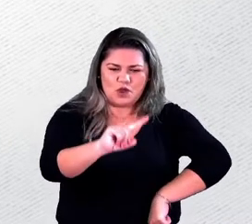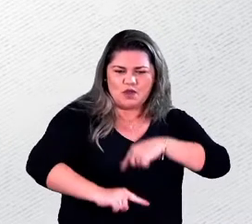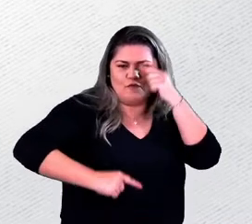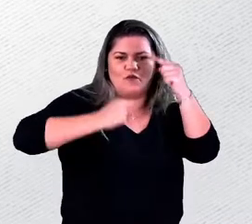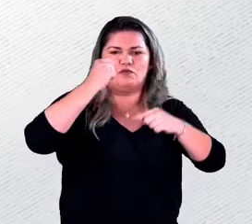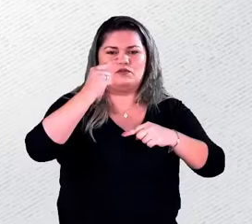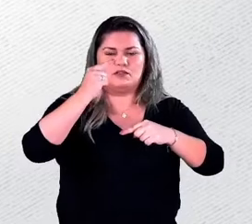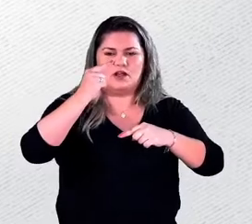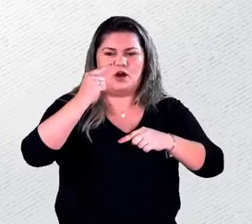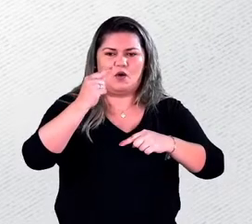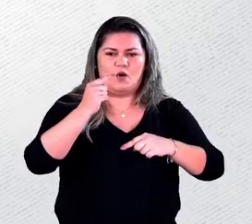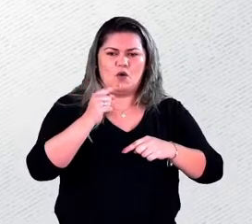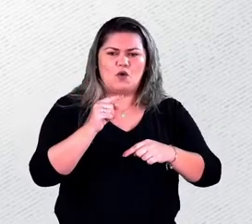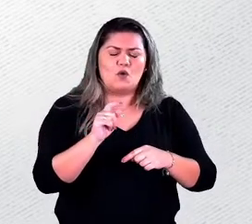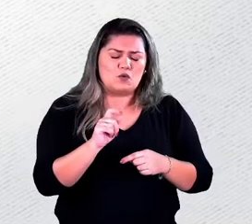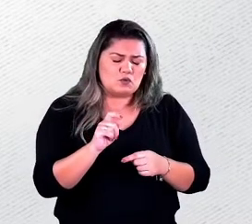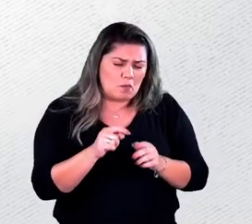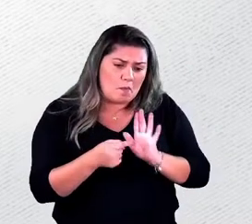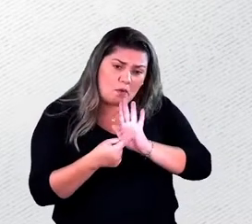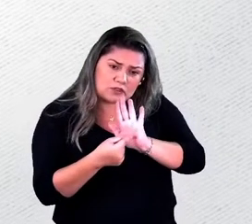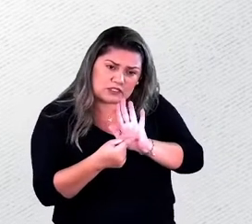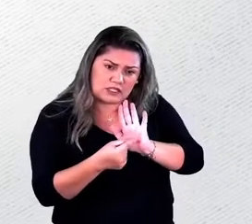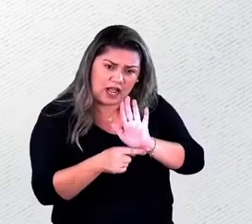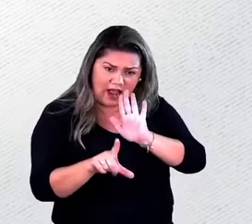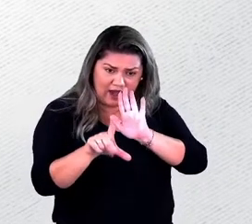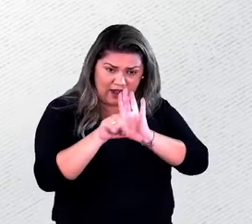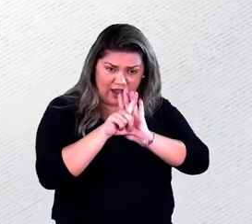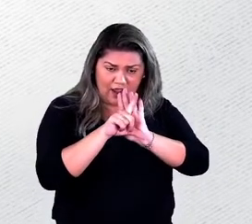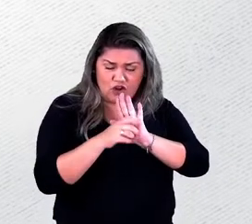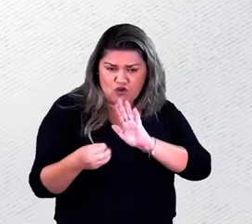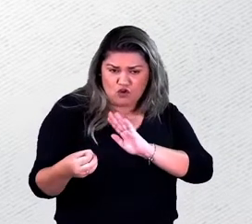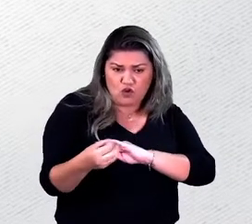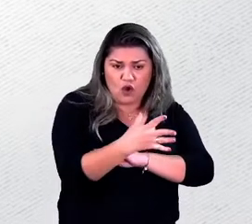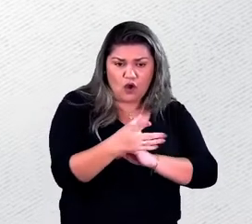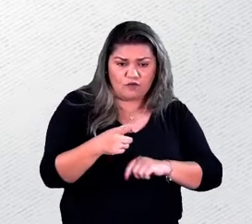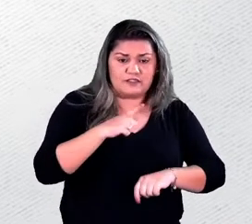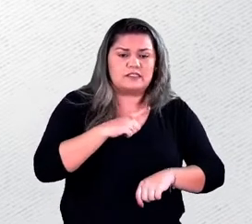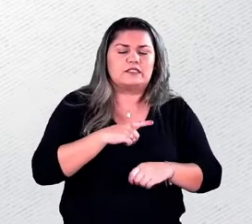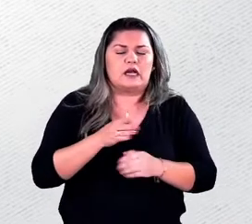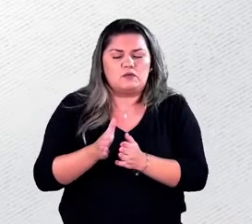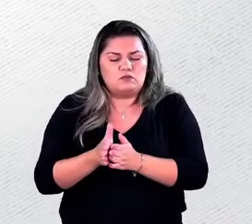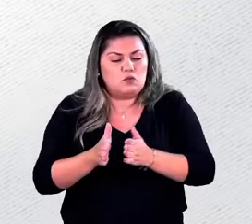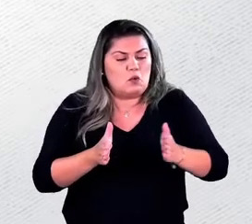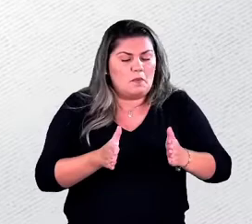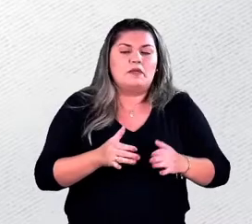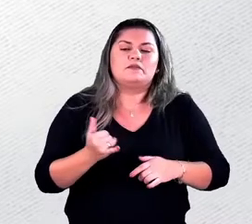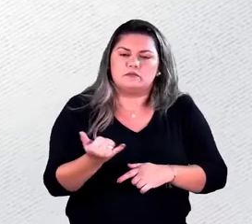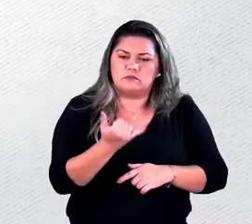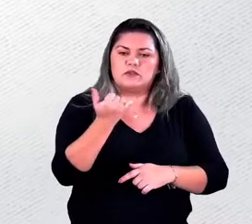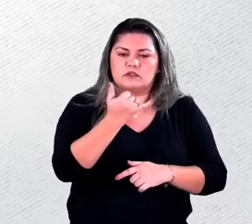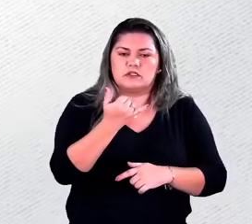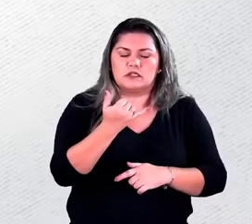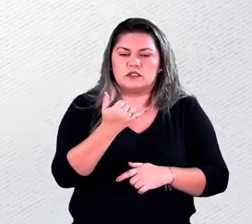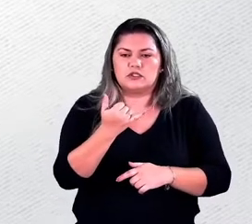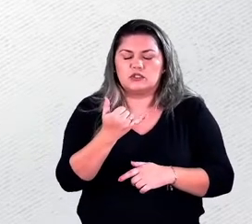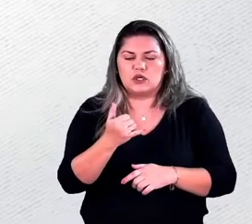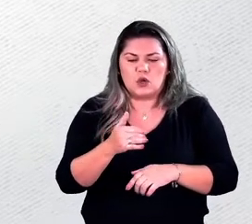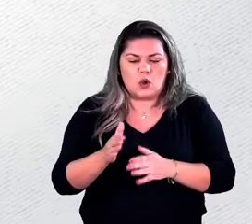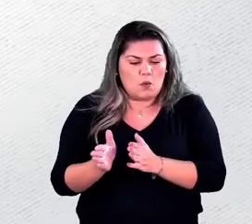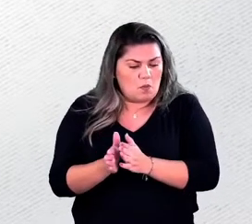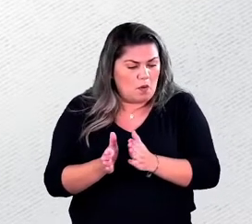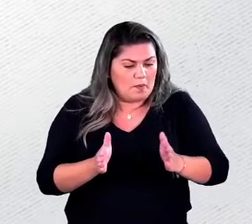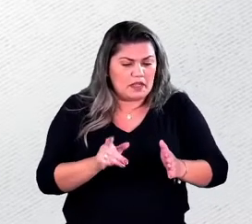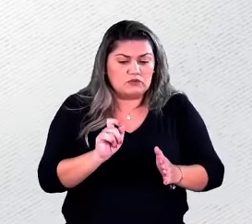de Marco Legislativo na o momento importante no momento em que o poder